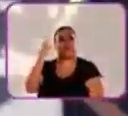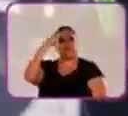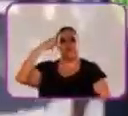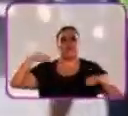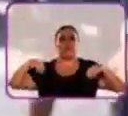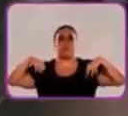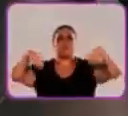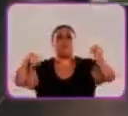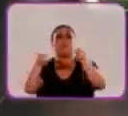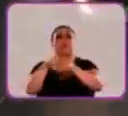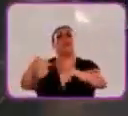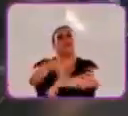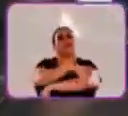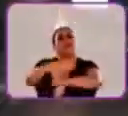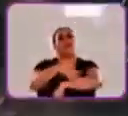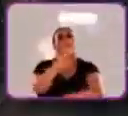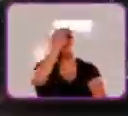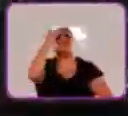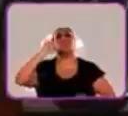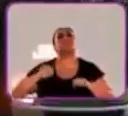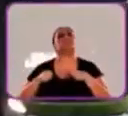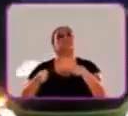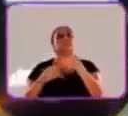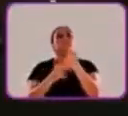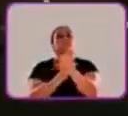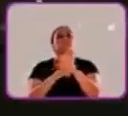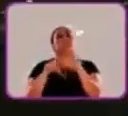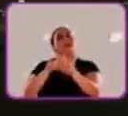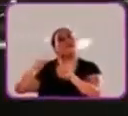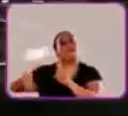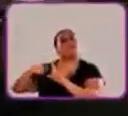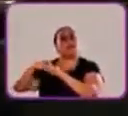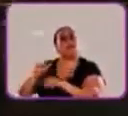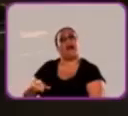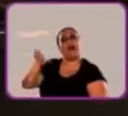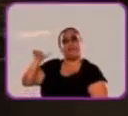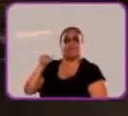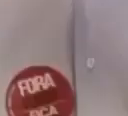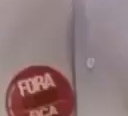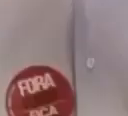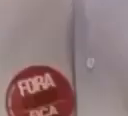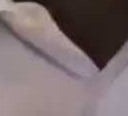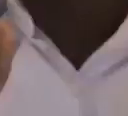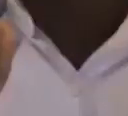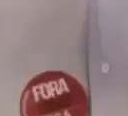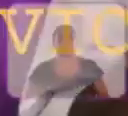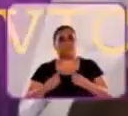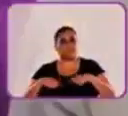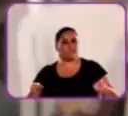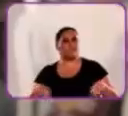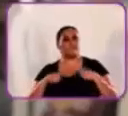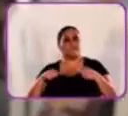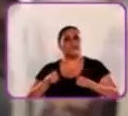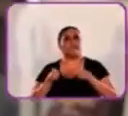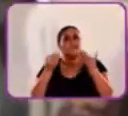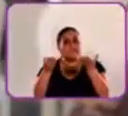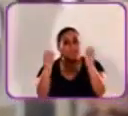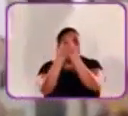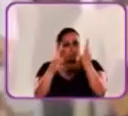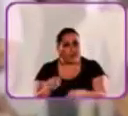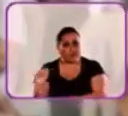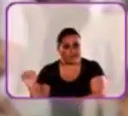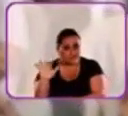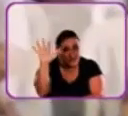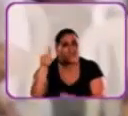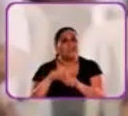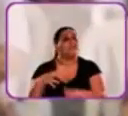cultura e iluminação decente para serem mais seguras para todos, especialmente para as mulheres. Pacificar a